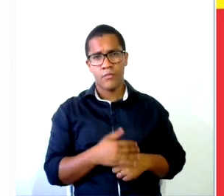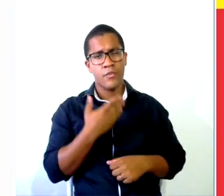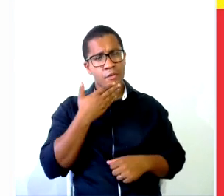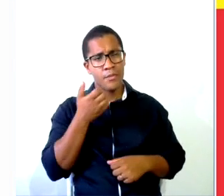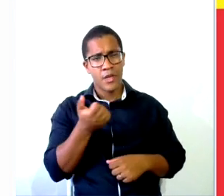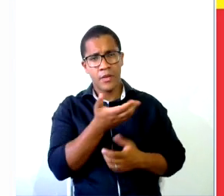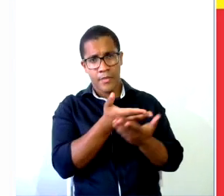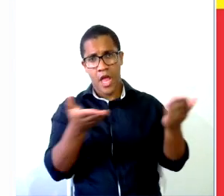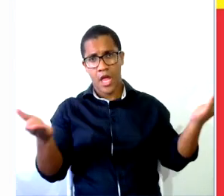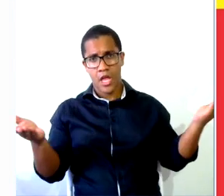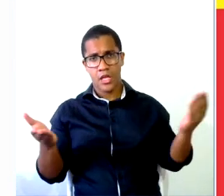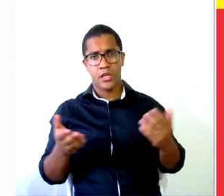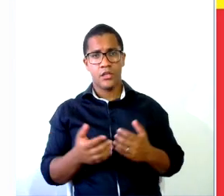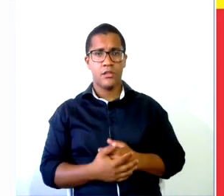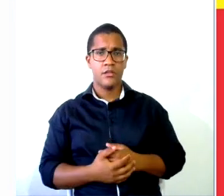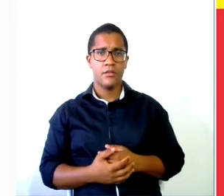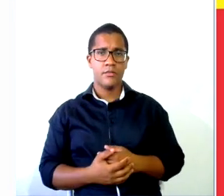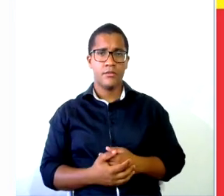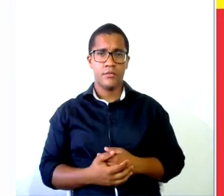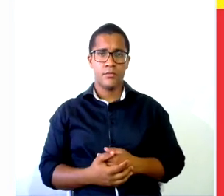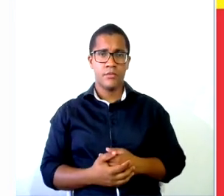É melhor para eles